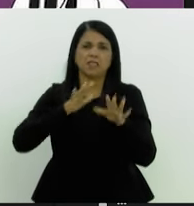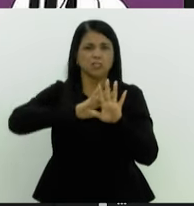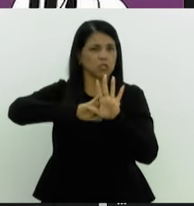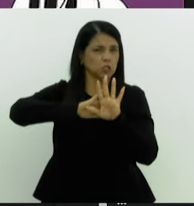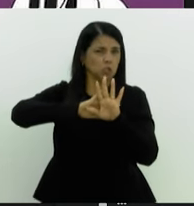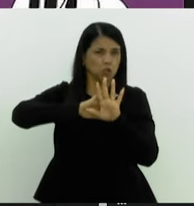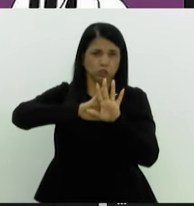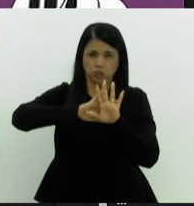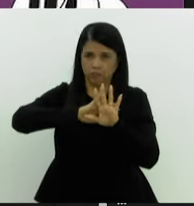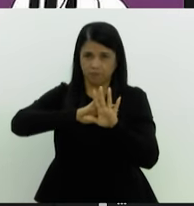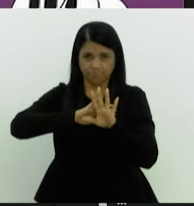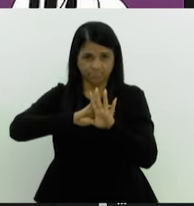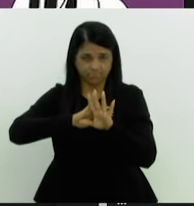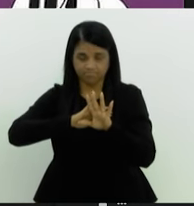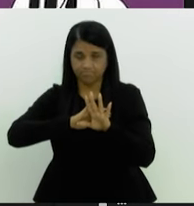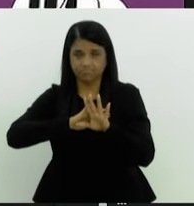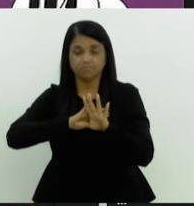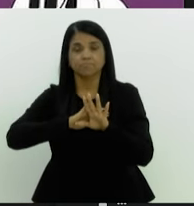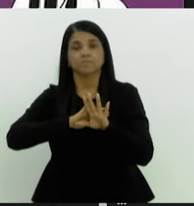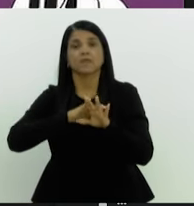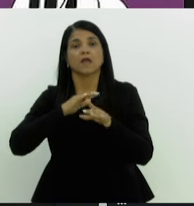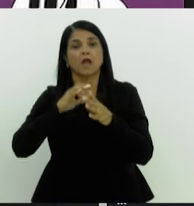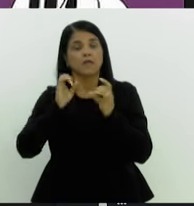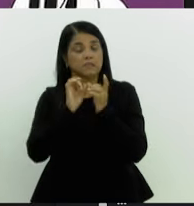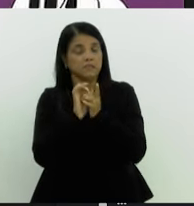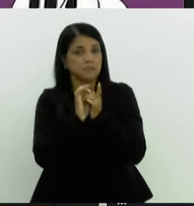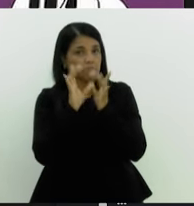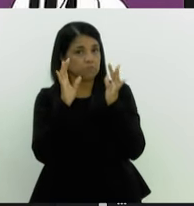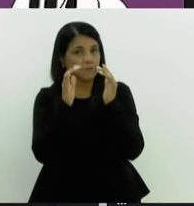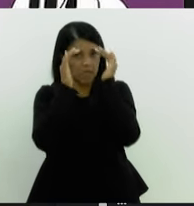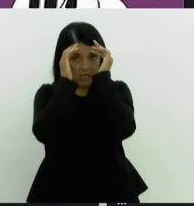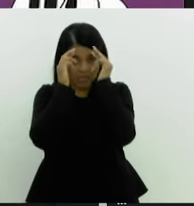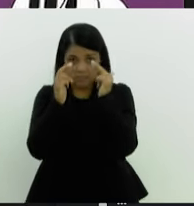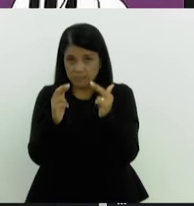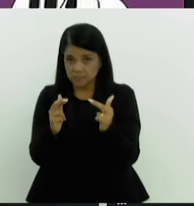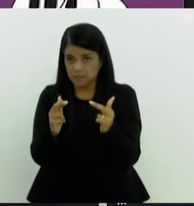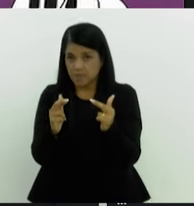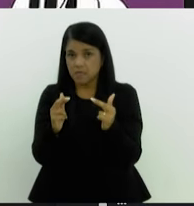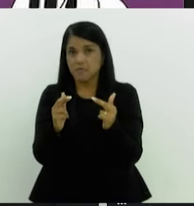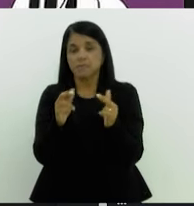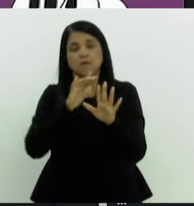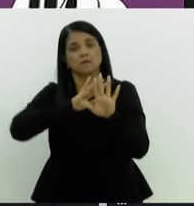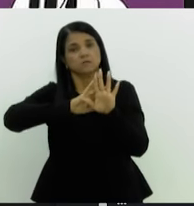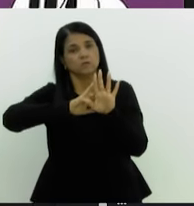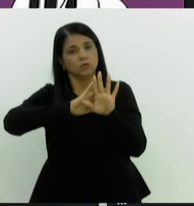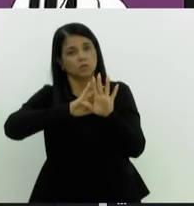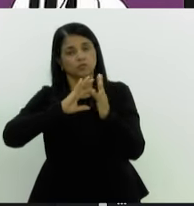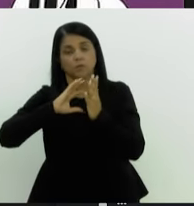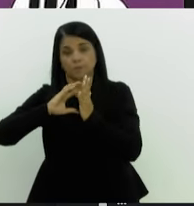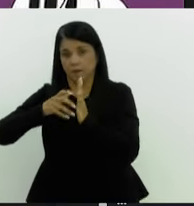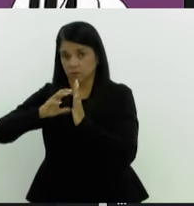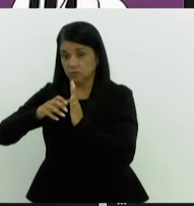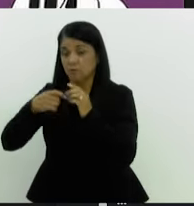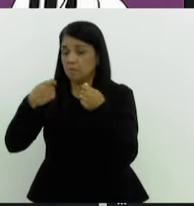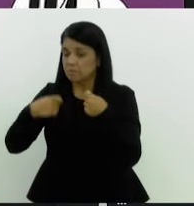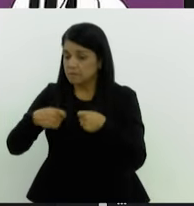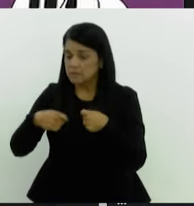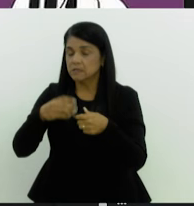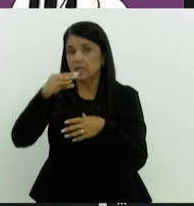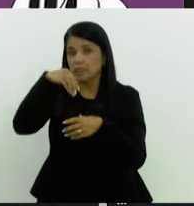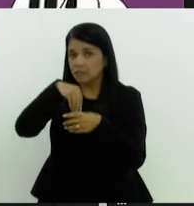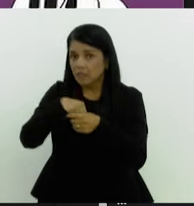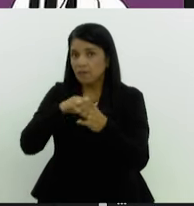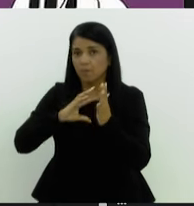político-partidária que é óbvio que a nossa democracia respeita eh qualquer a as ideologias dos partidos Mas eles têm que trabalhar